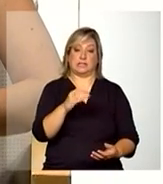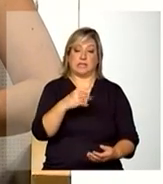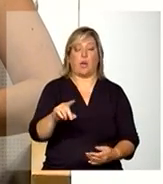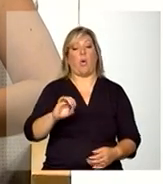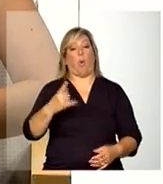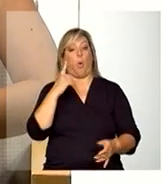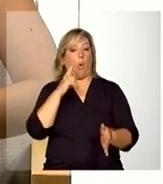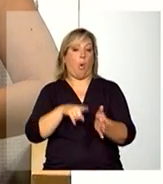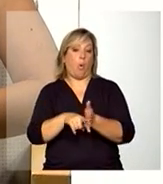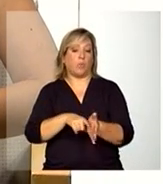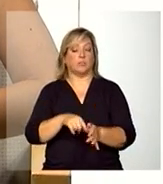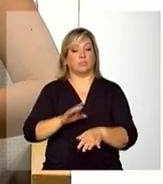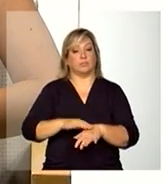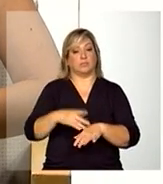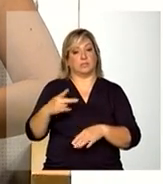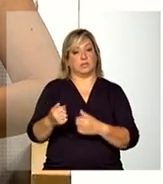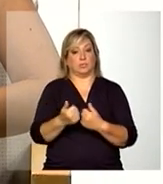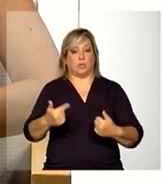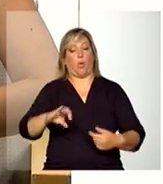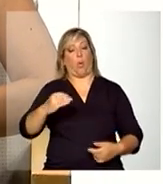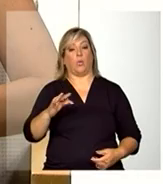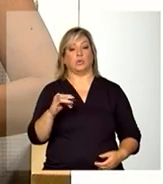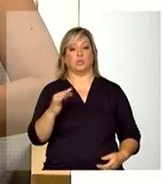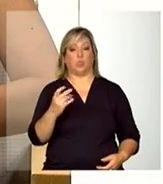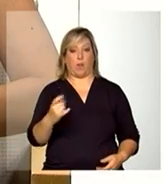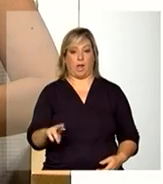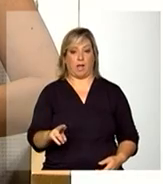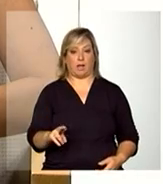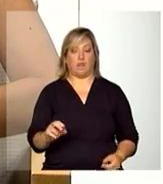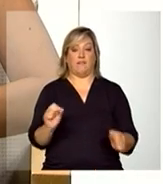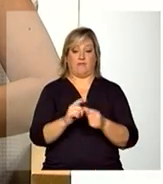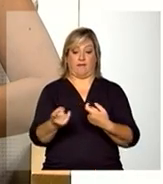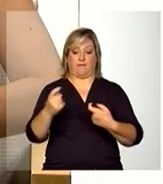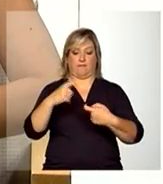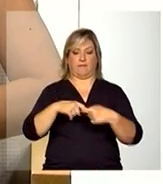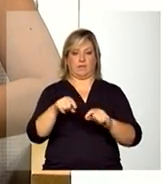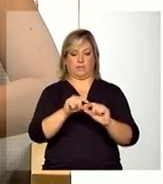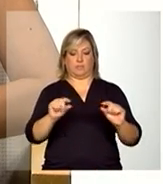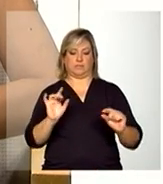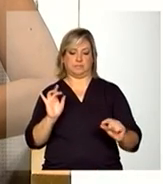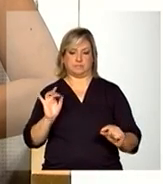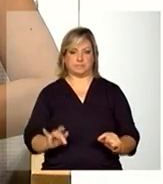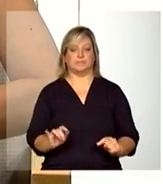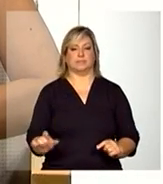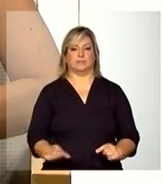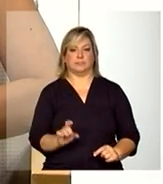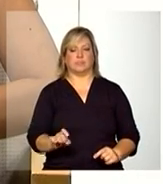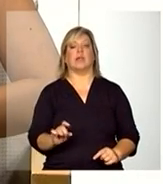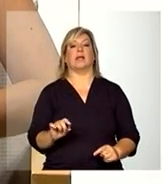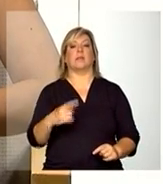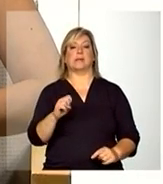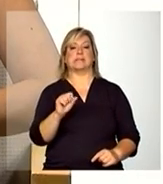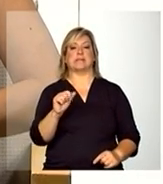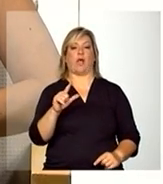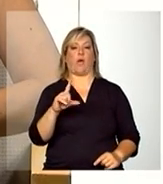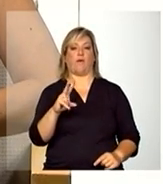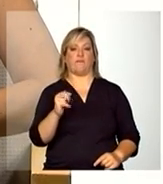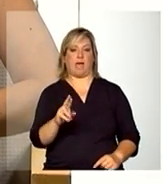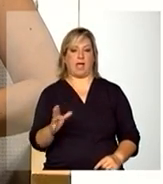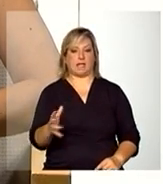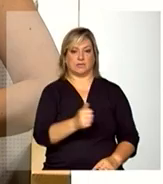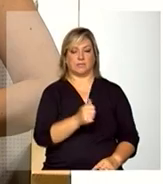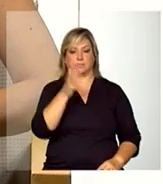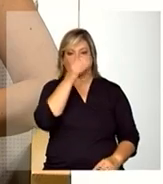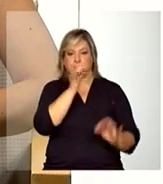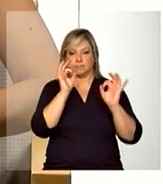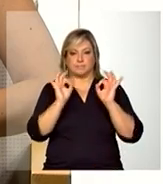consulta isso é critério do Adjunto ou do titular vinculou né selecionou esse perfil clica na opção salvar caso o a